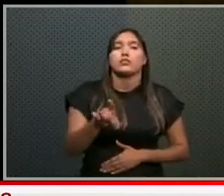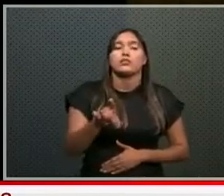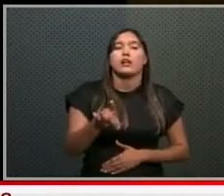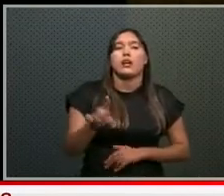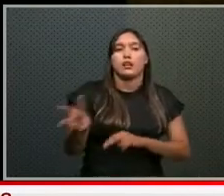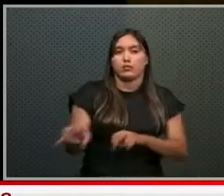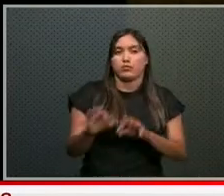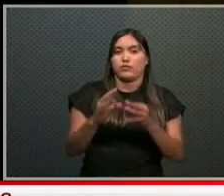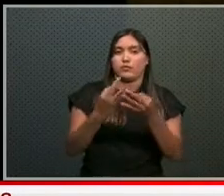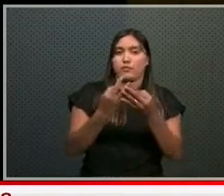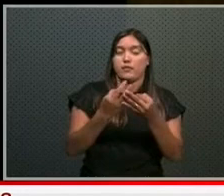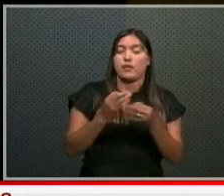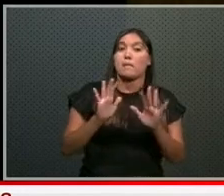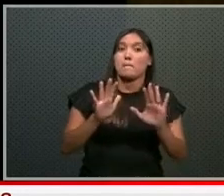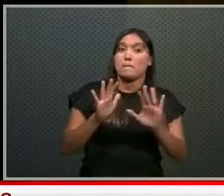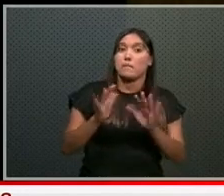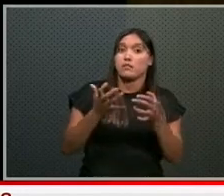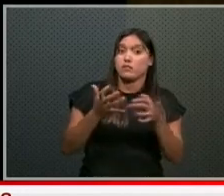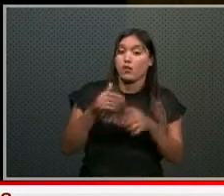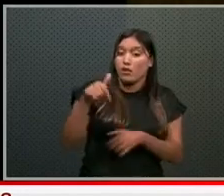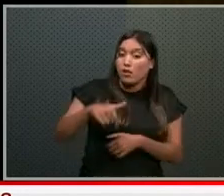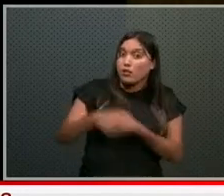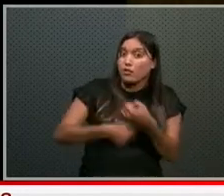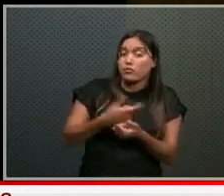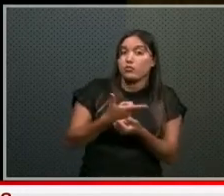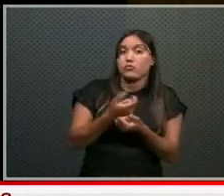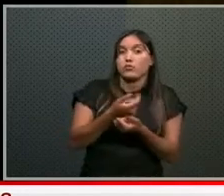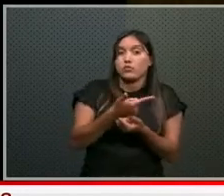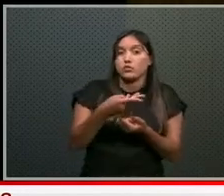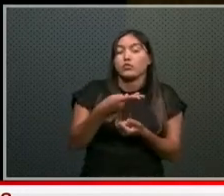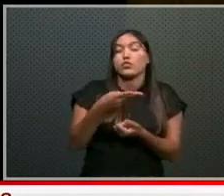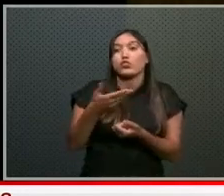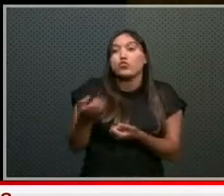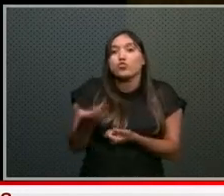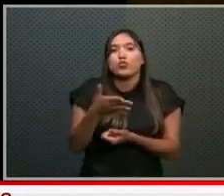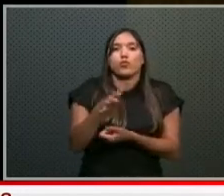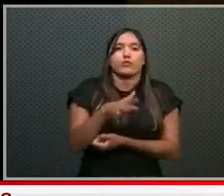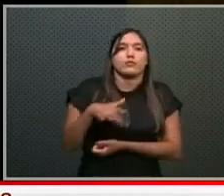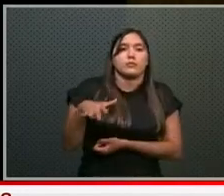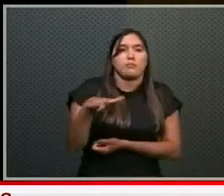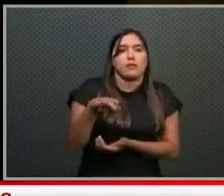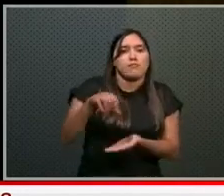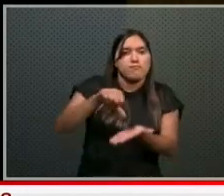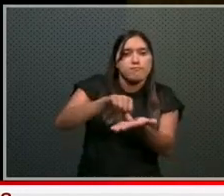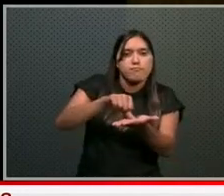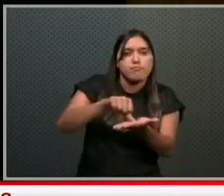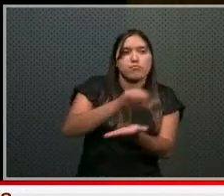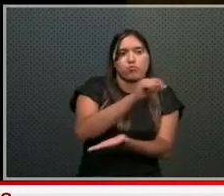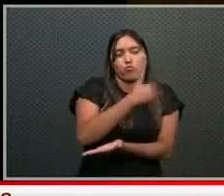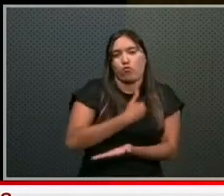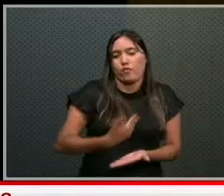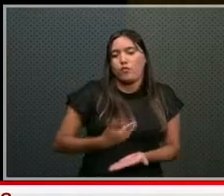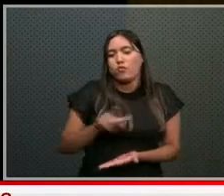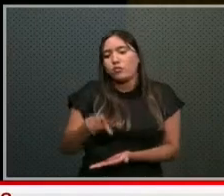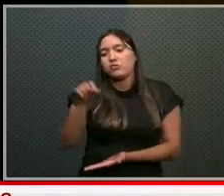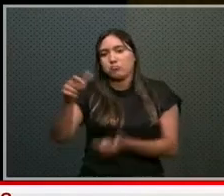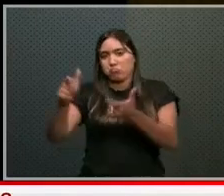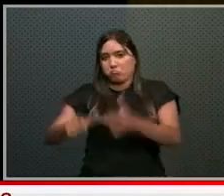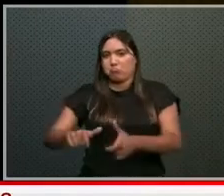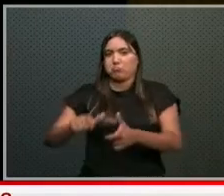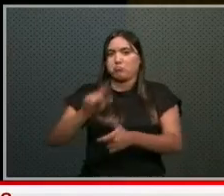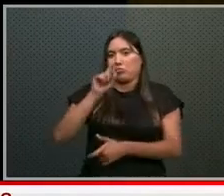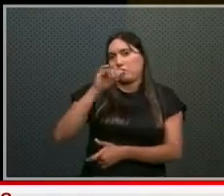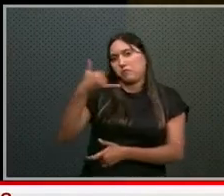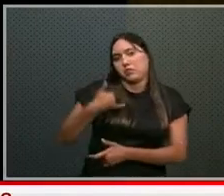mas pretendemos ainda esse ano tá já nos estabelecendo um novo espaço é definido pelo governo do estado mas dizer